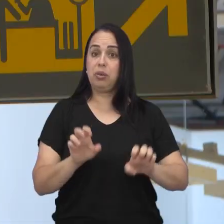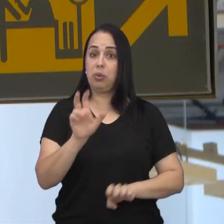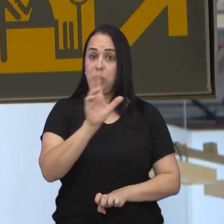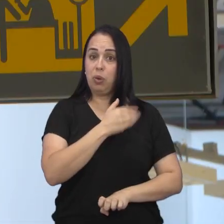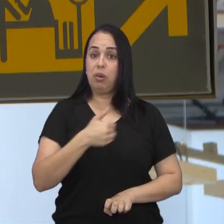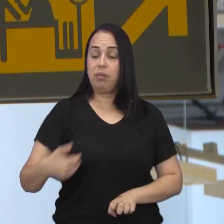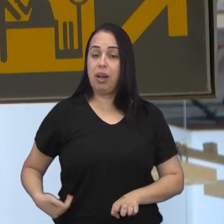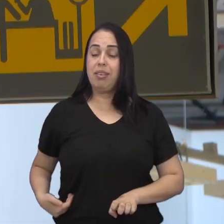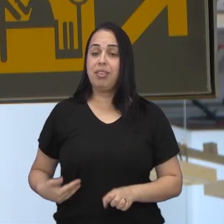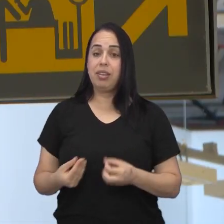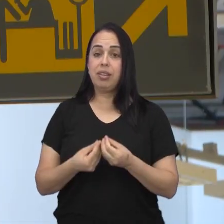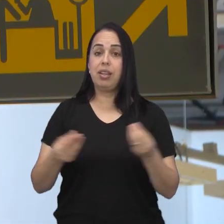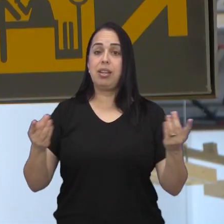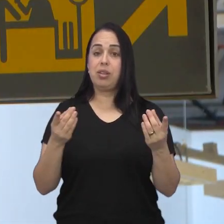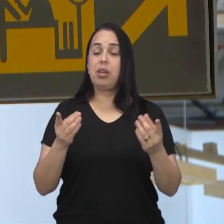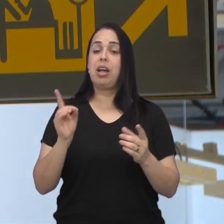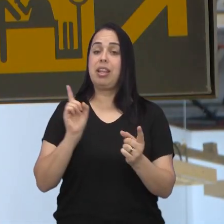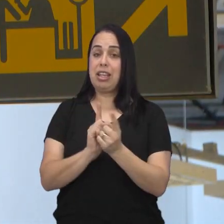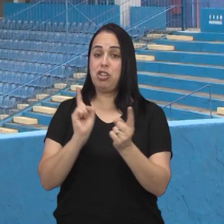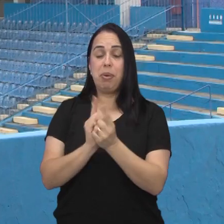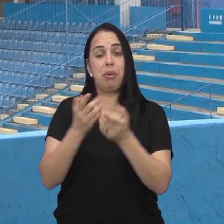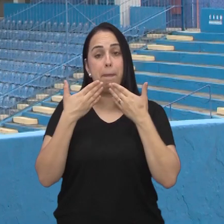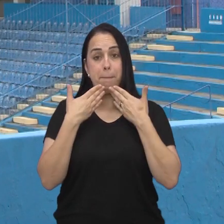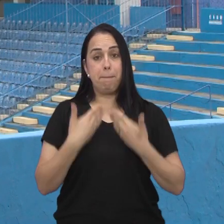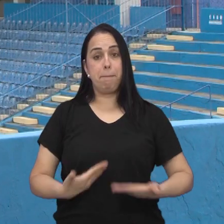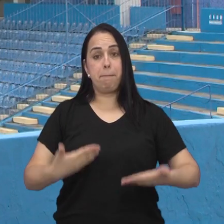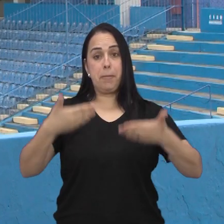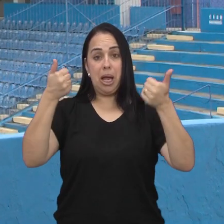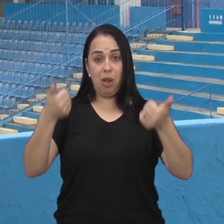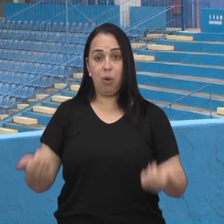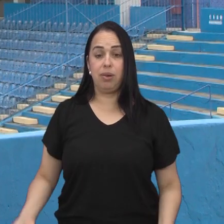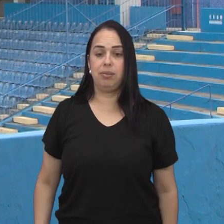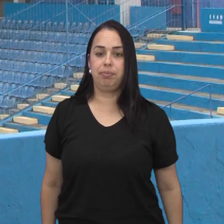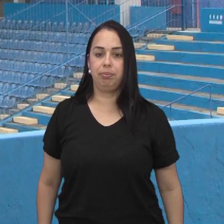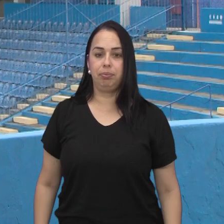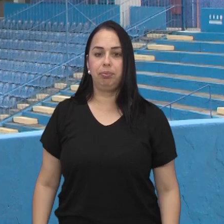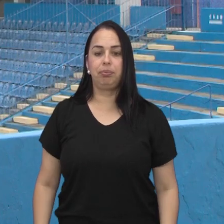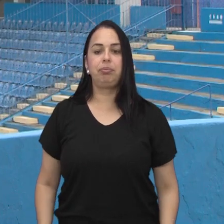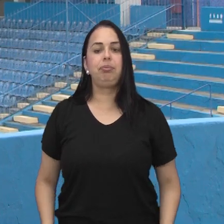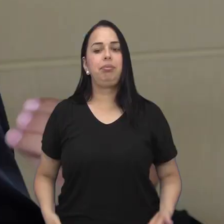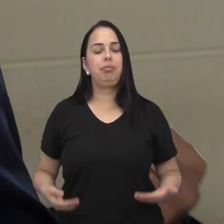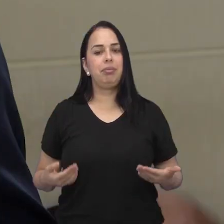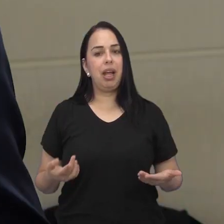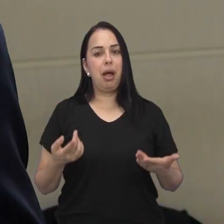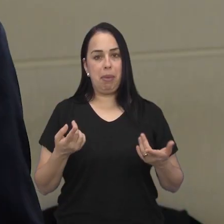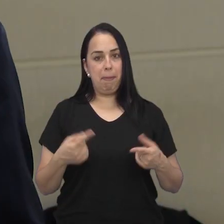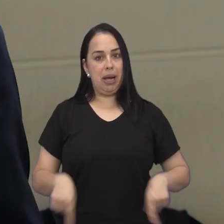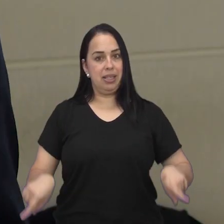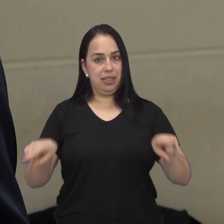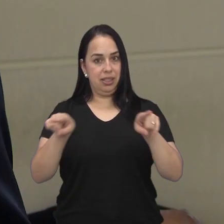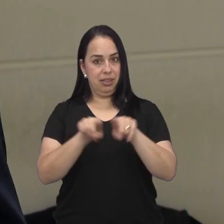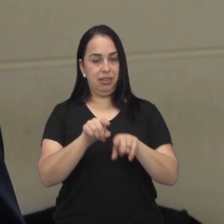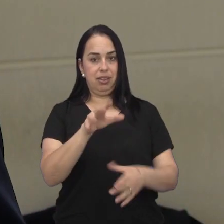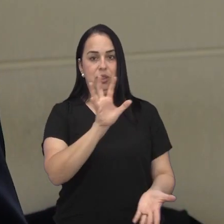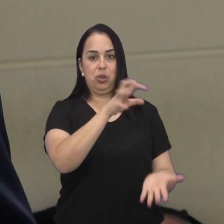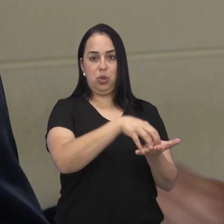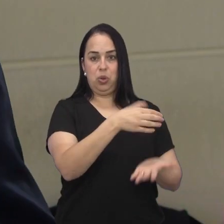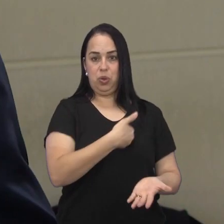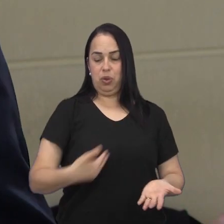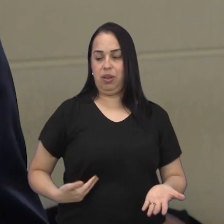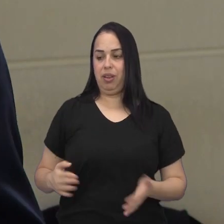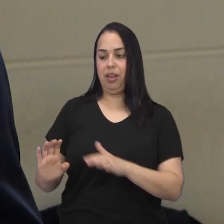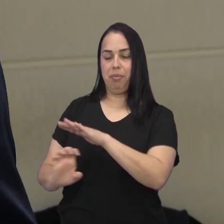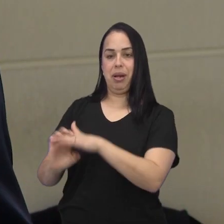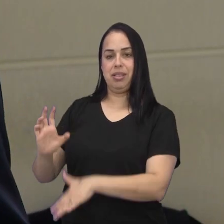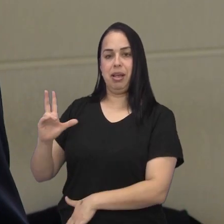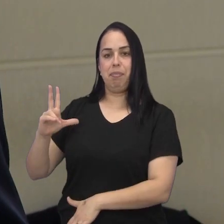pública e tende a melhorar a qualidade dos serviços oferecidos à população. Ele é uma parceria entre o